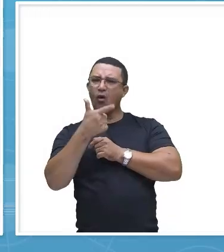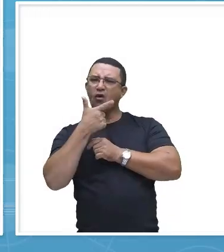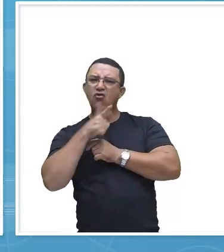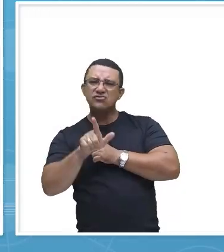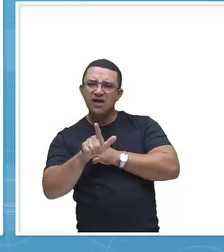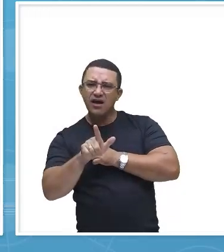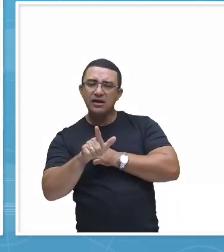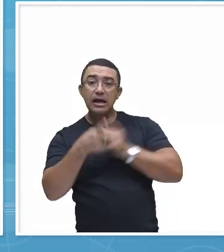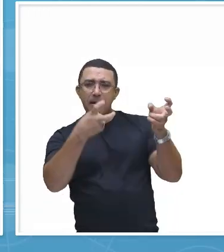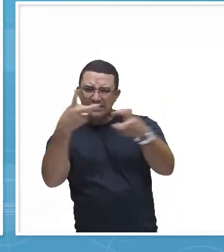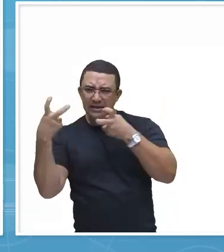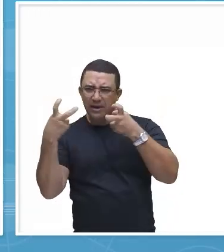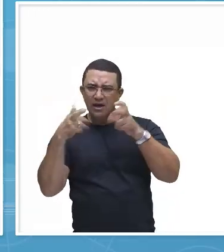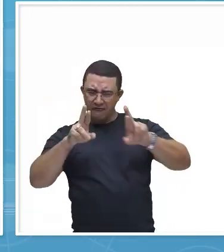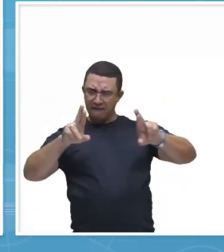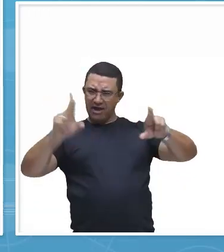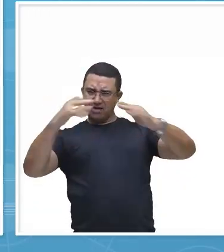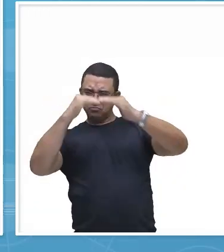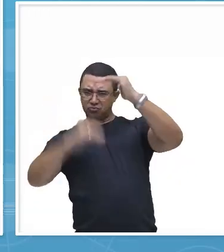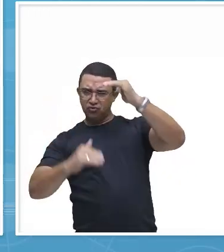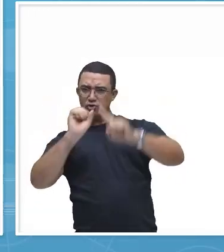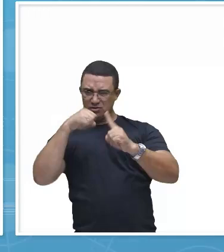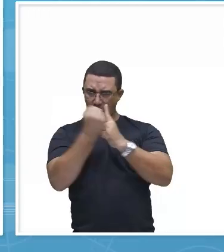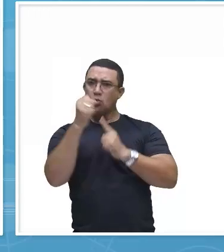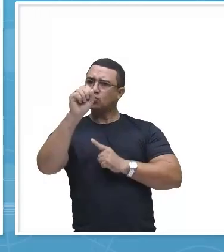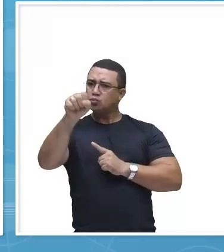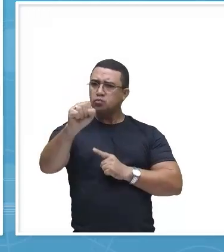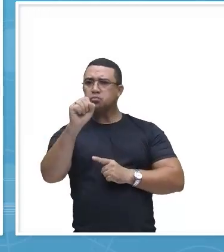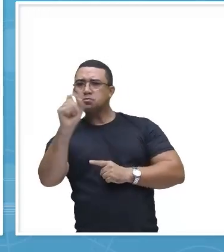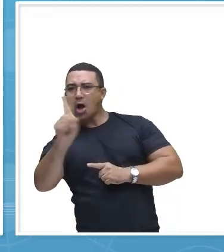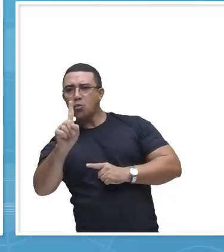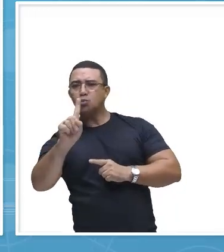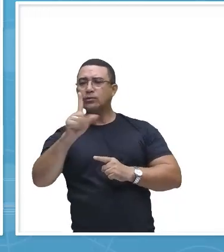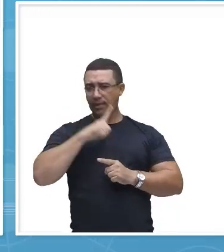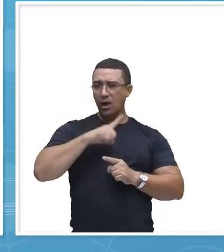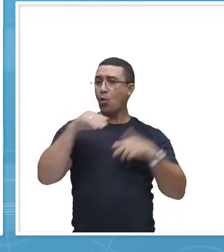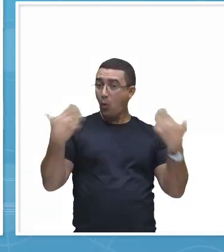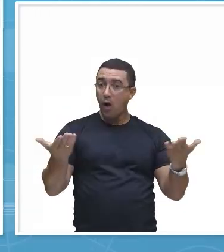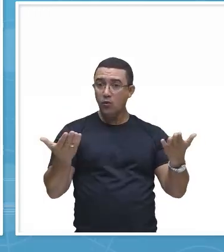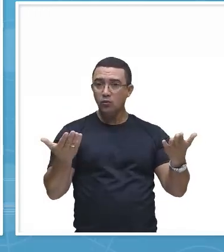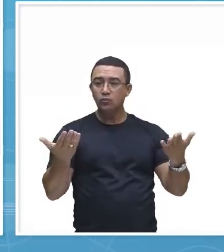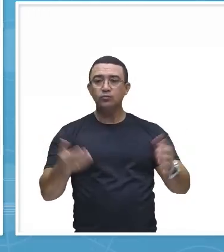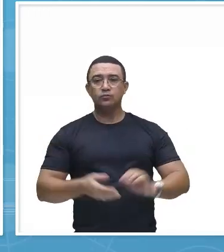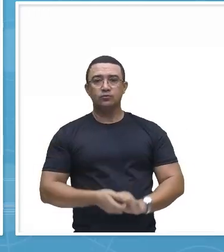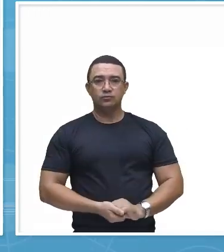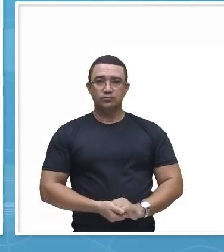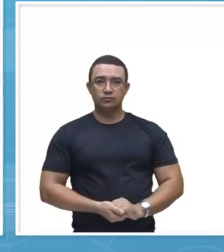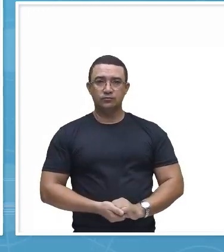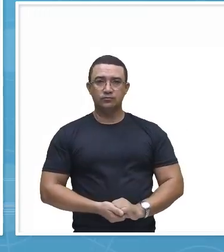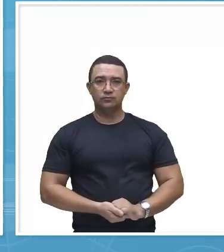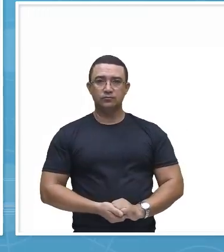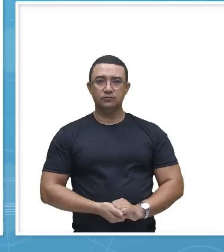de desigualdade social? Se tem, comenta com a gente aí. Você vai comentar na nossa primeira questão.